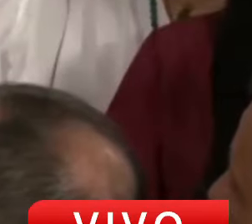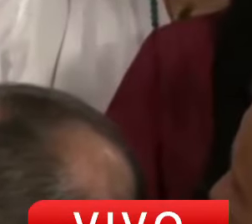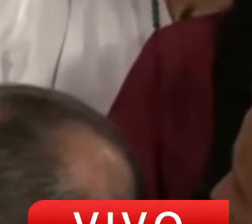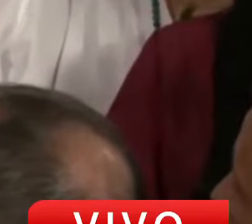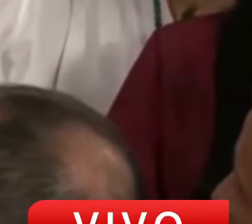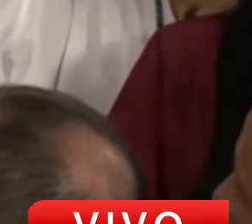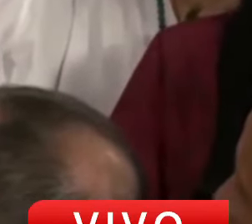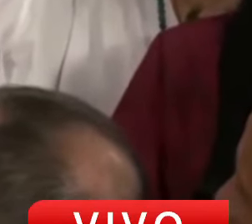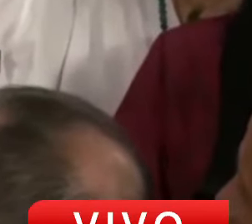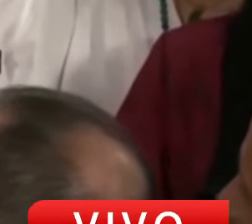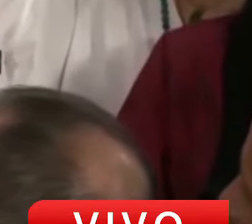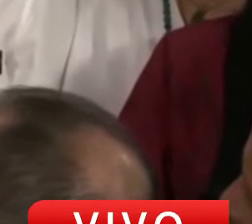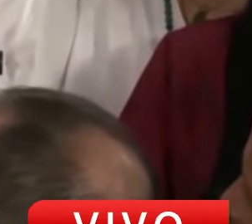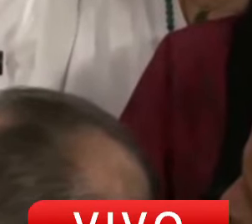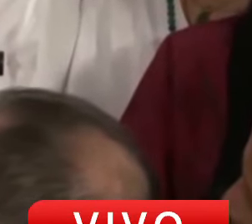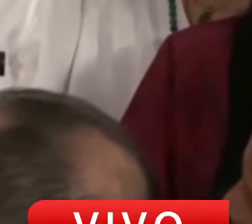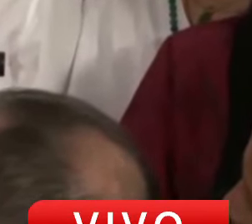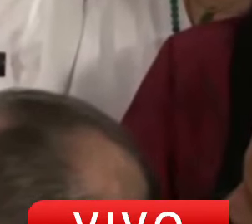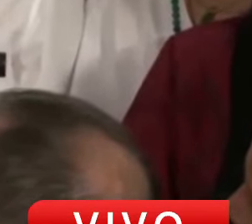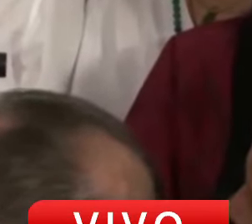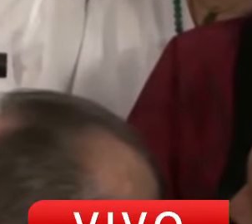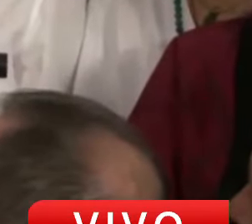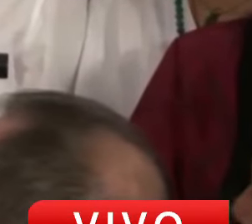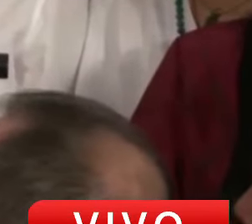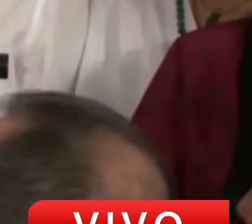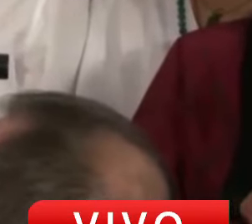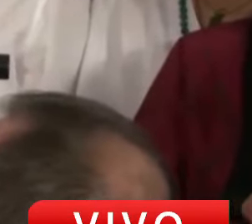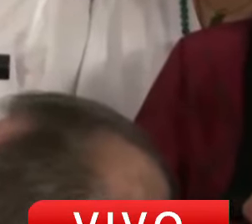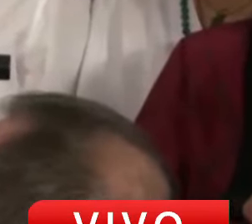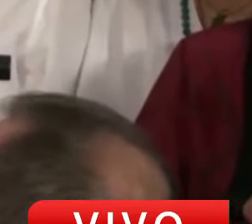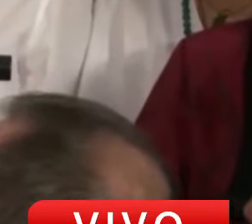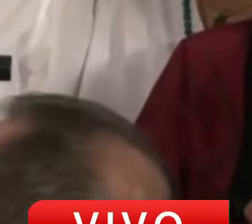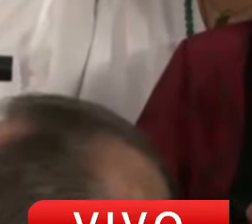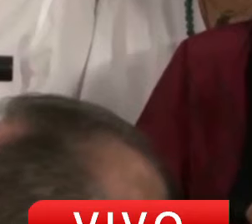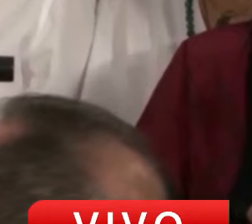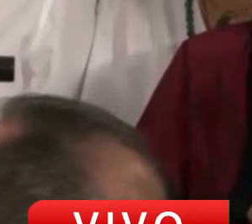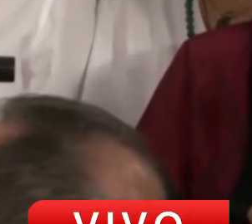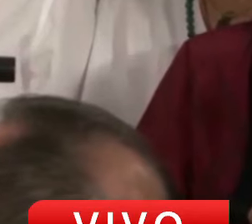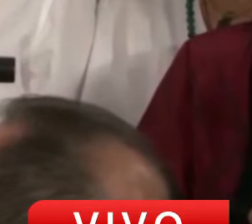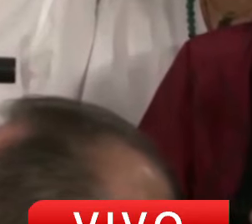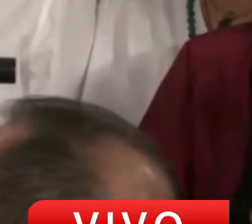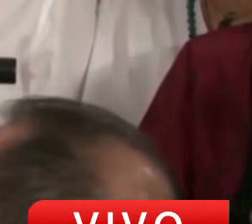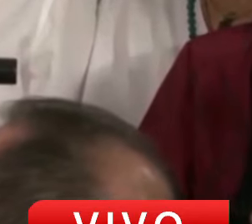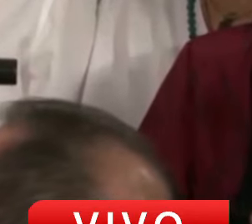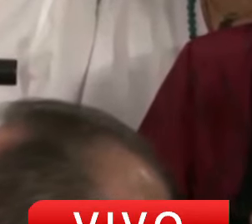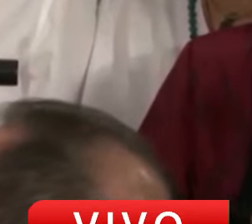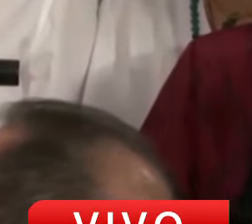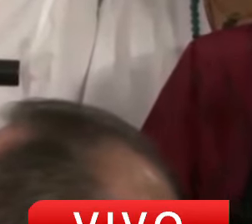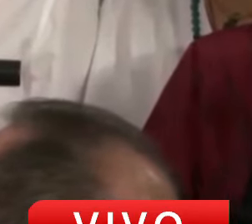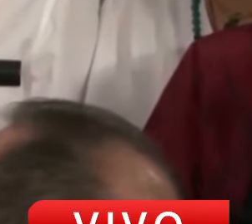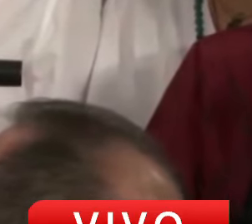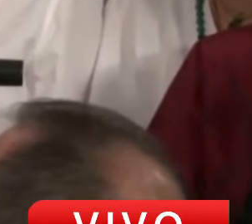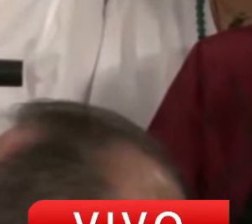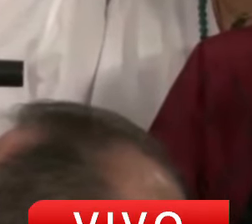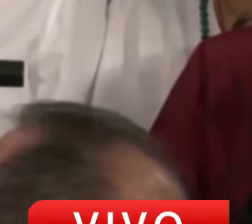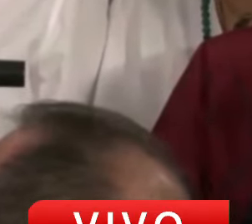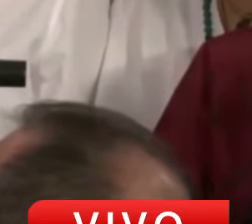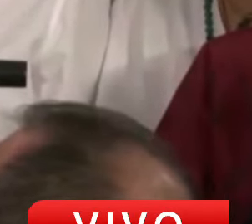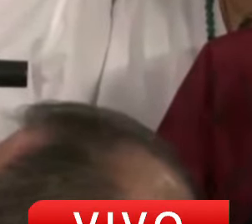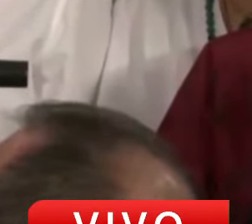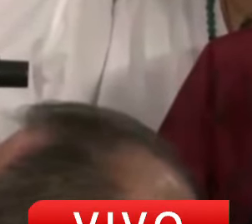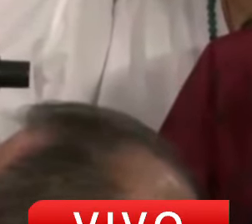professor o senhor mencionou o 5 de outubro de Novembro Perdão a data das eleições Americanas como uma data mágica E aí eu não vou perder a